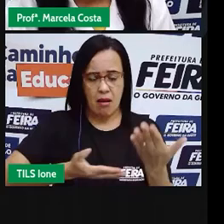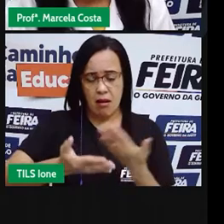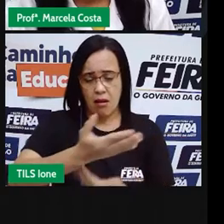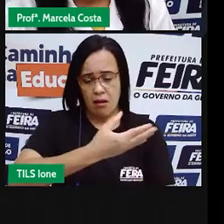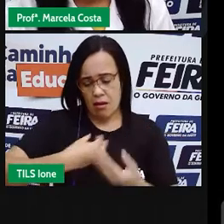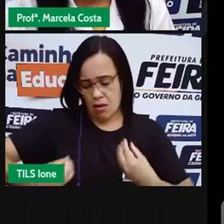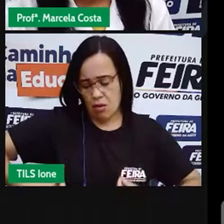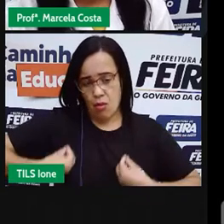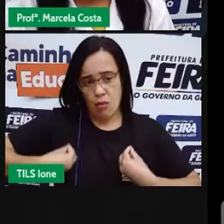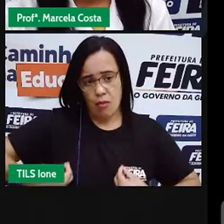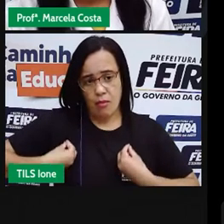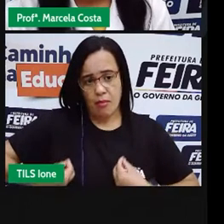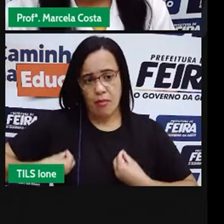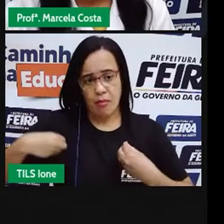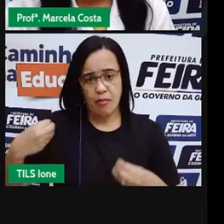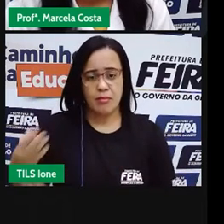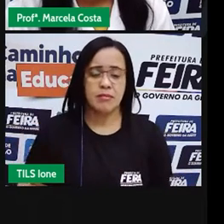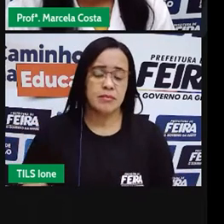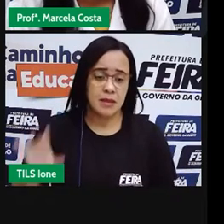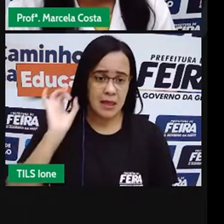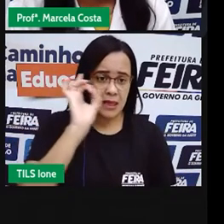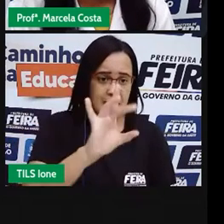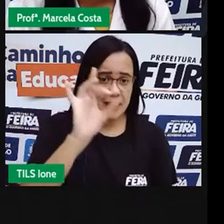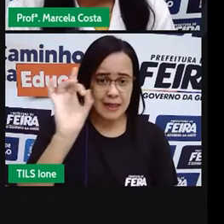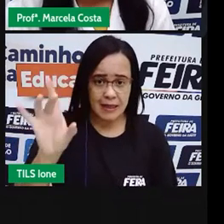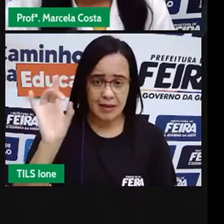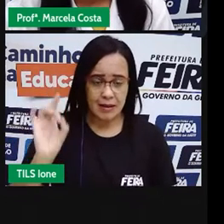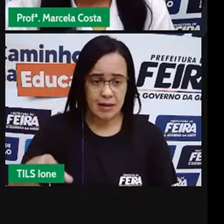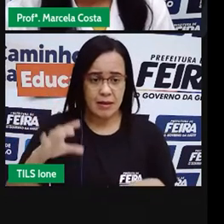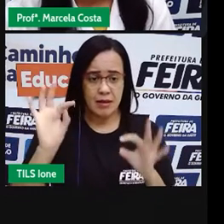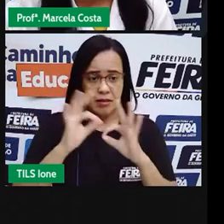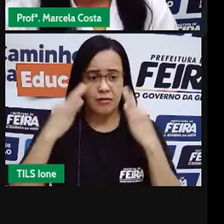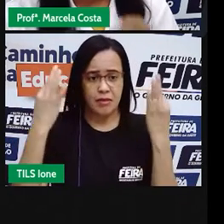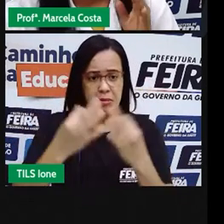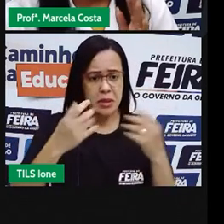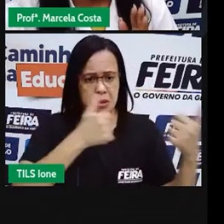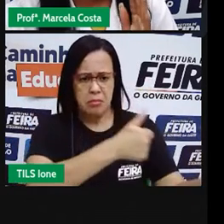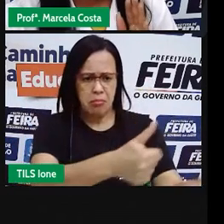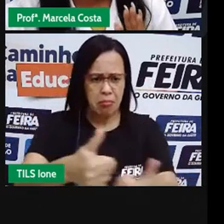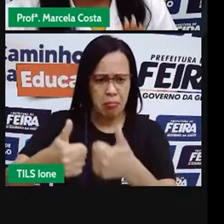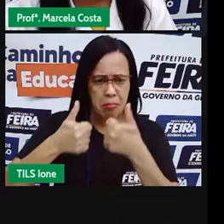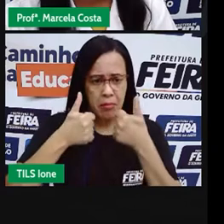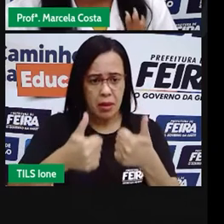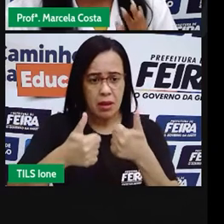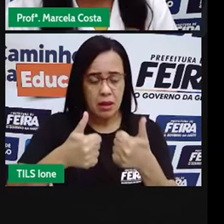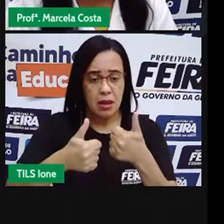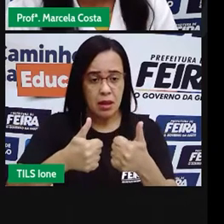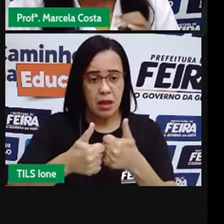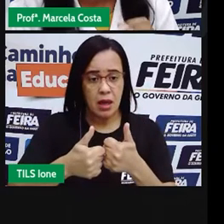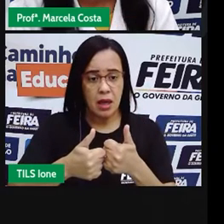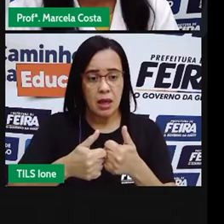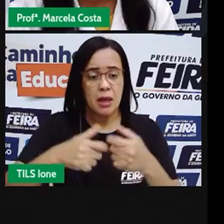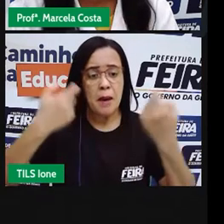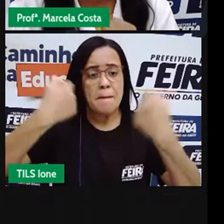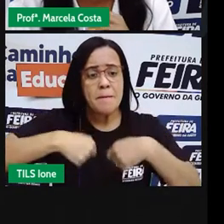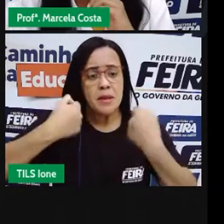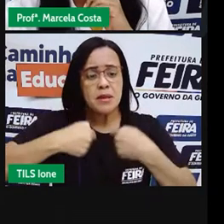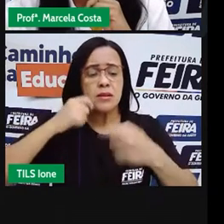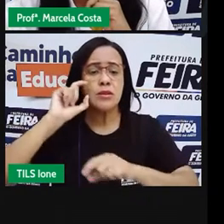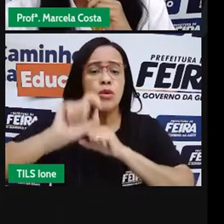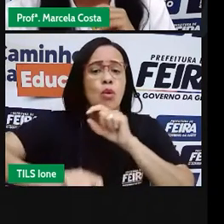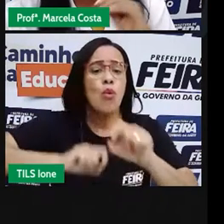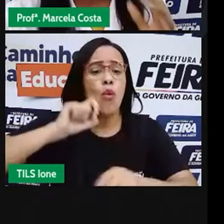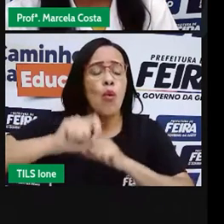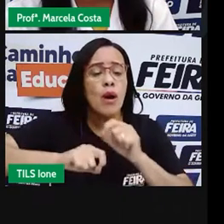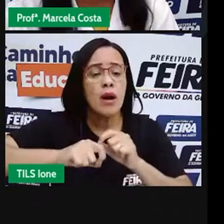o grupo viva bem o tecido algum